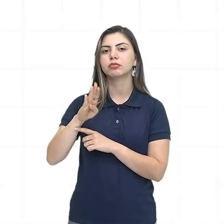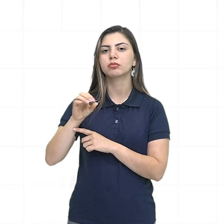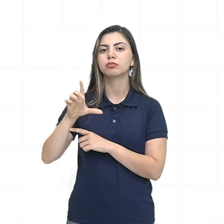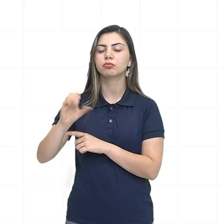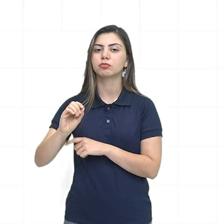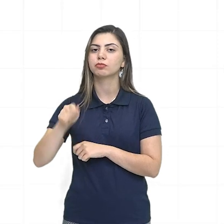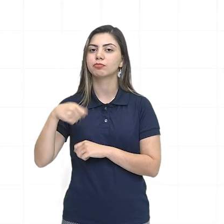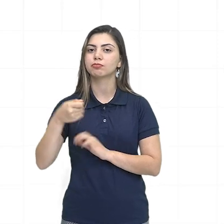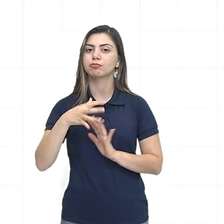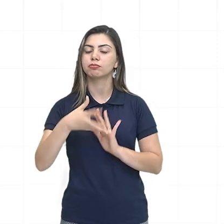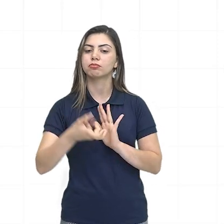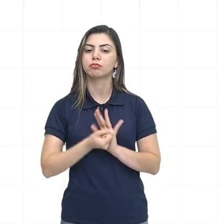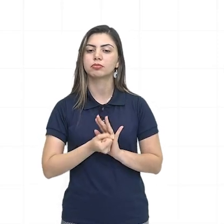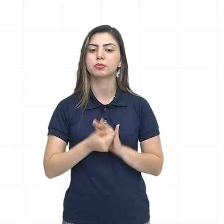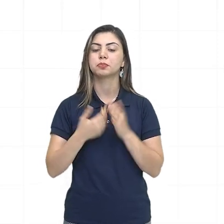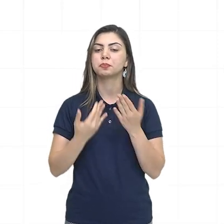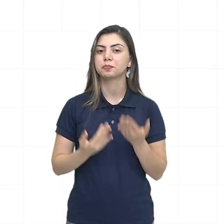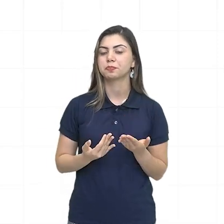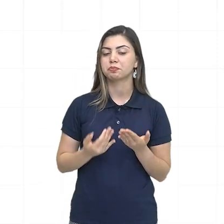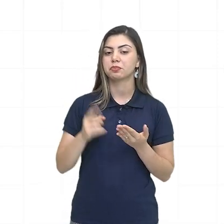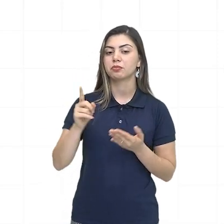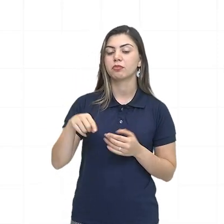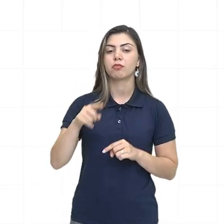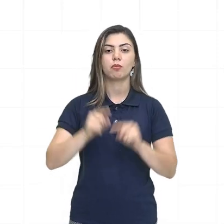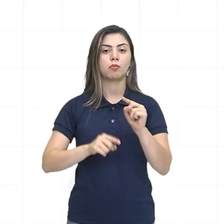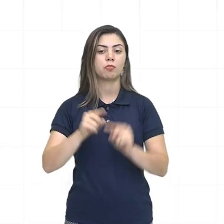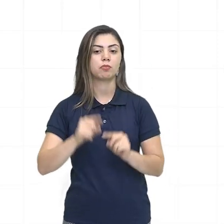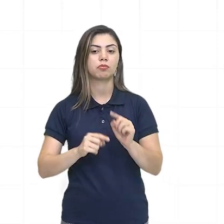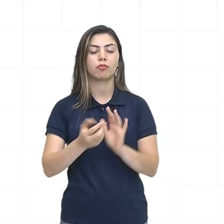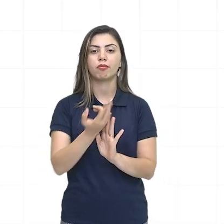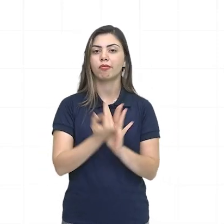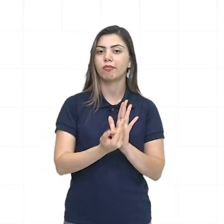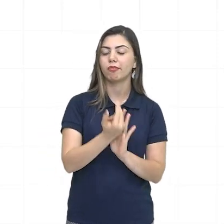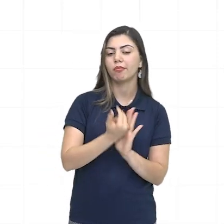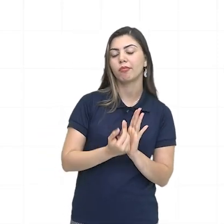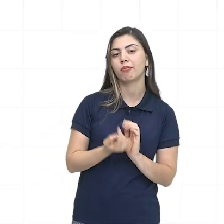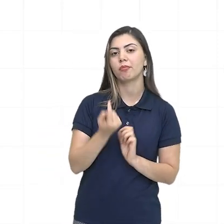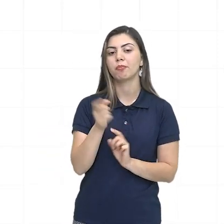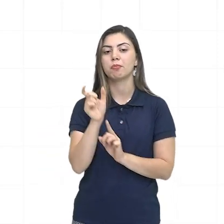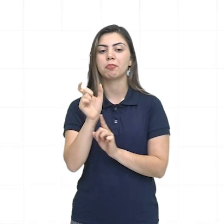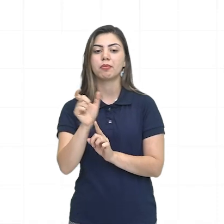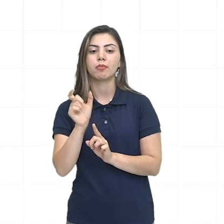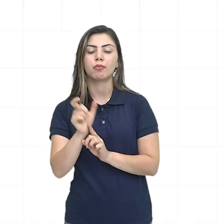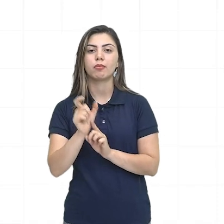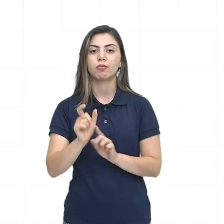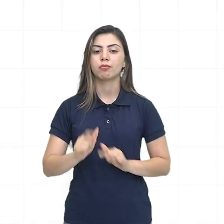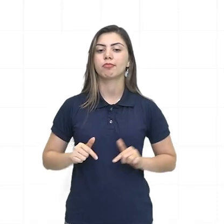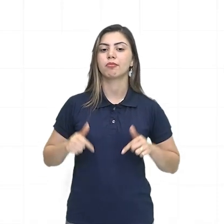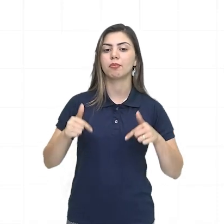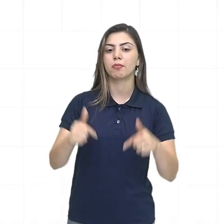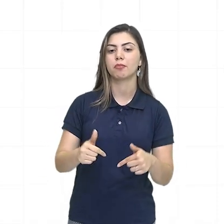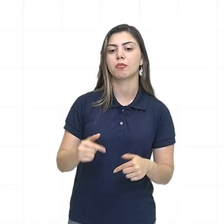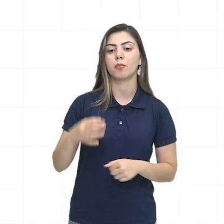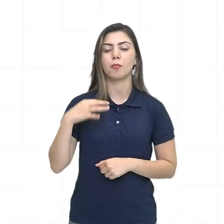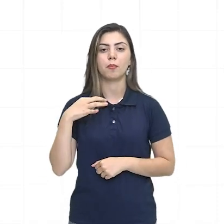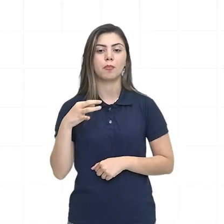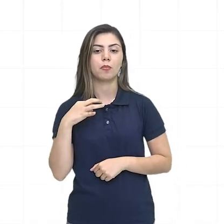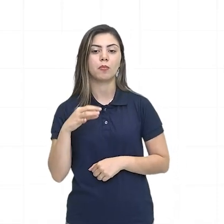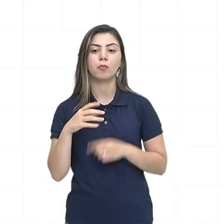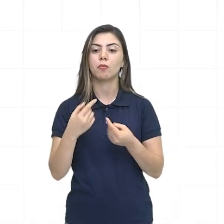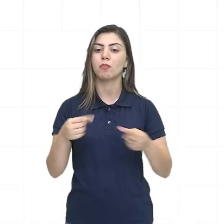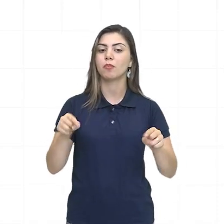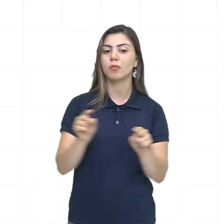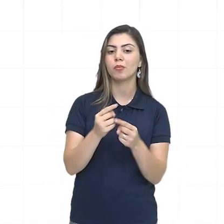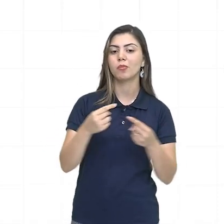Símbolo é um objeto, um desenho, uma palavra, um gesto, uma roupa,